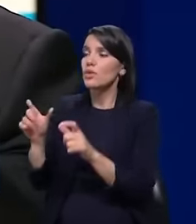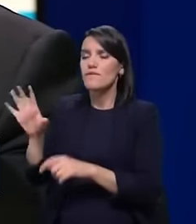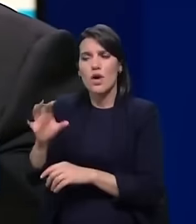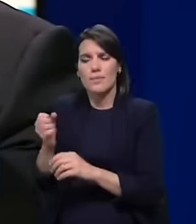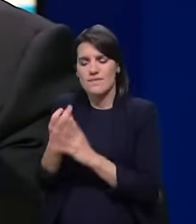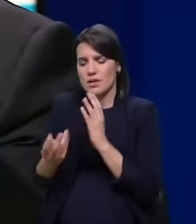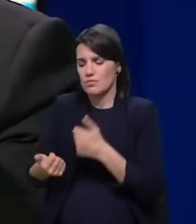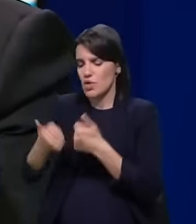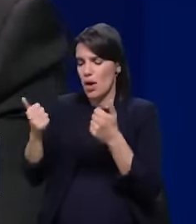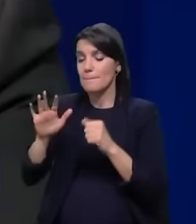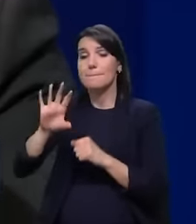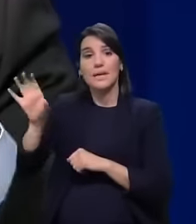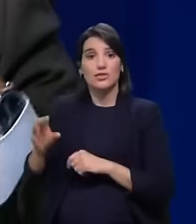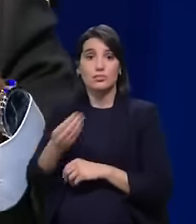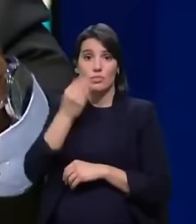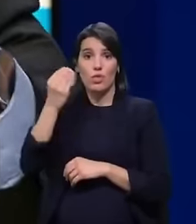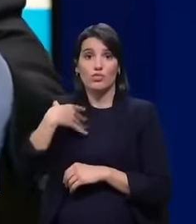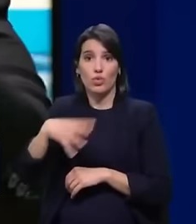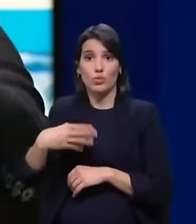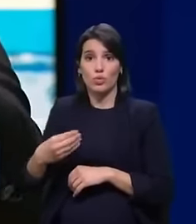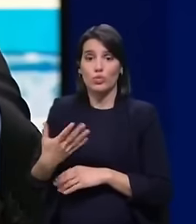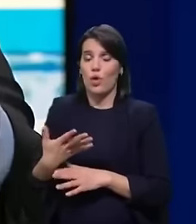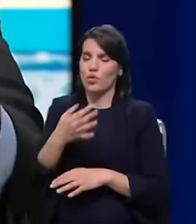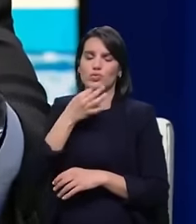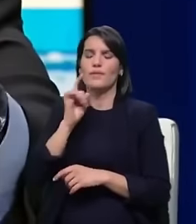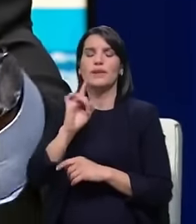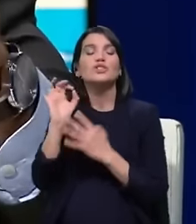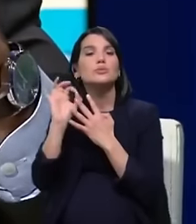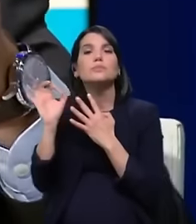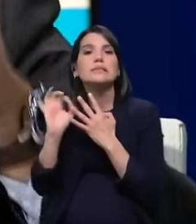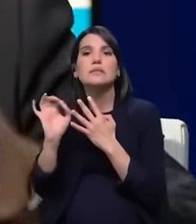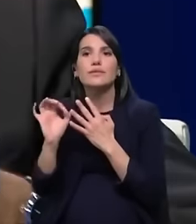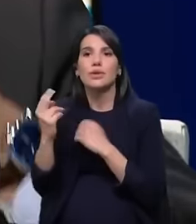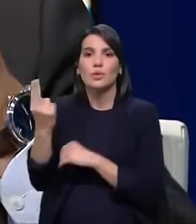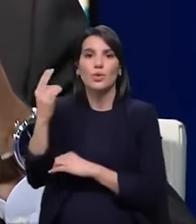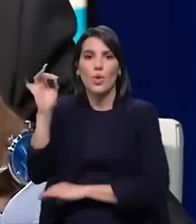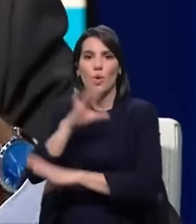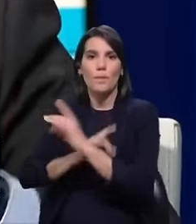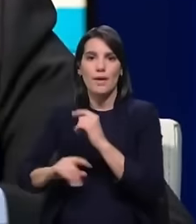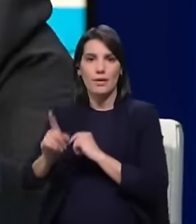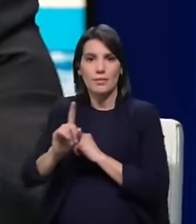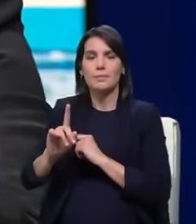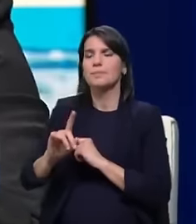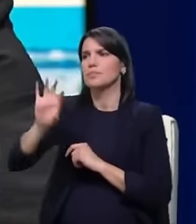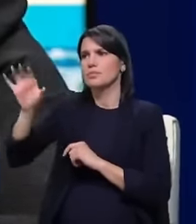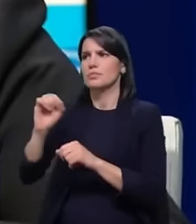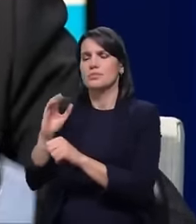países do mundo nesta matéria, e agora não me estou a referir especificamente à União Europeia enquanto bloco, mas a vários